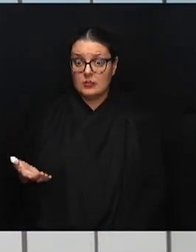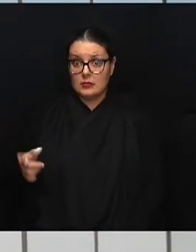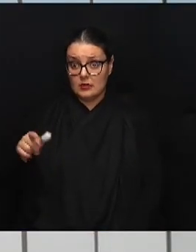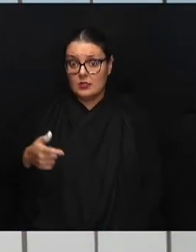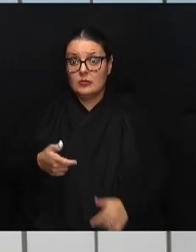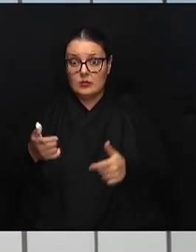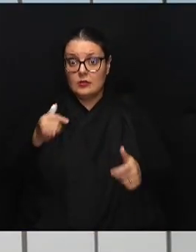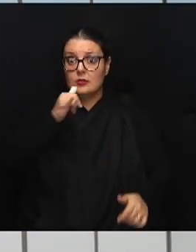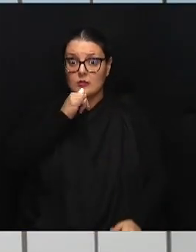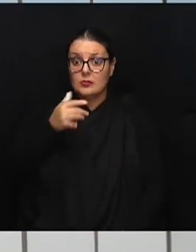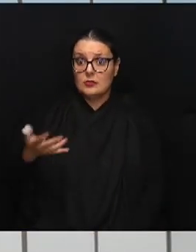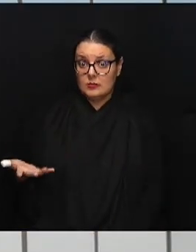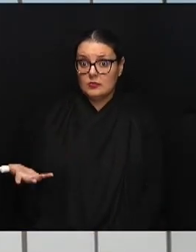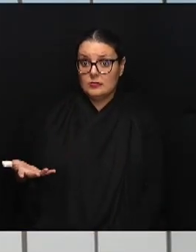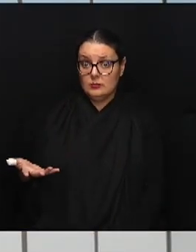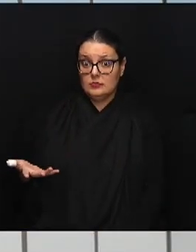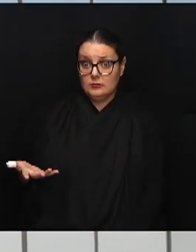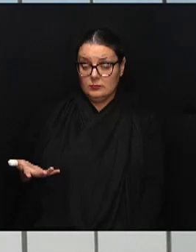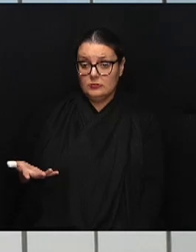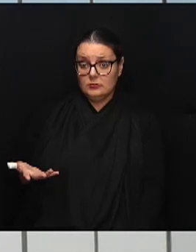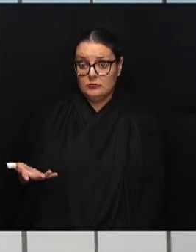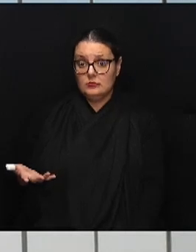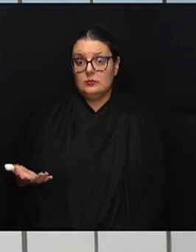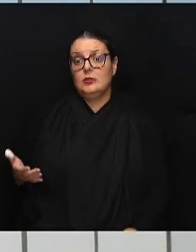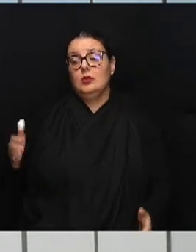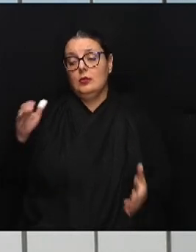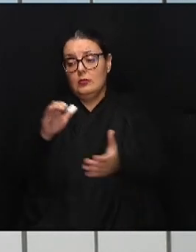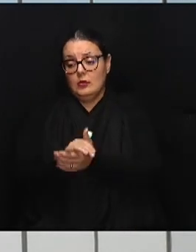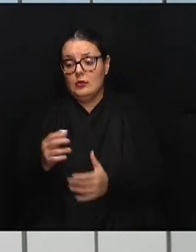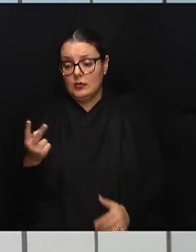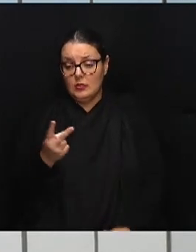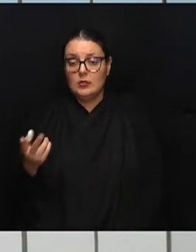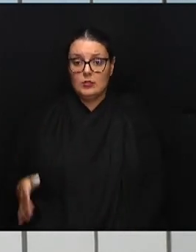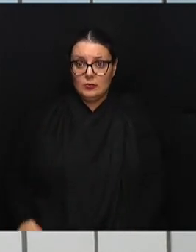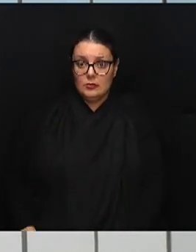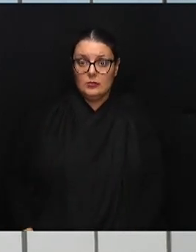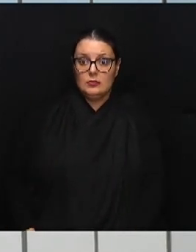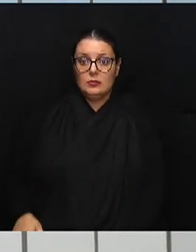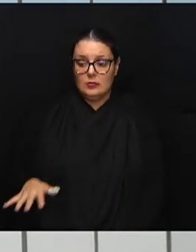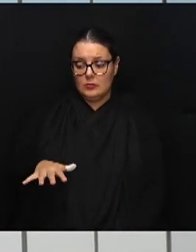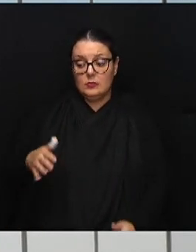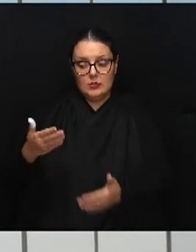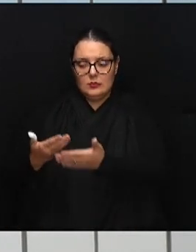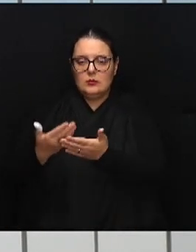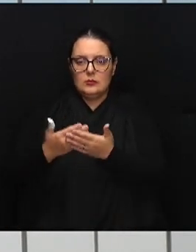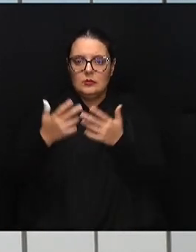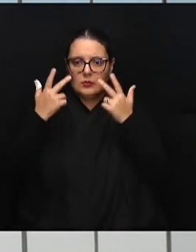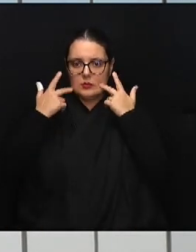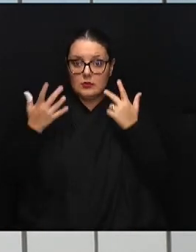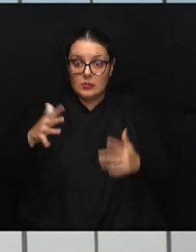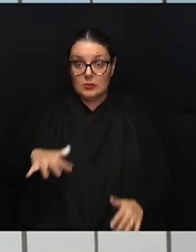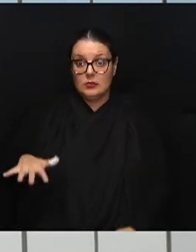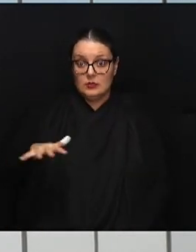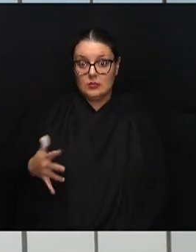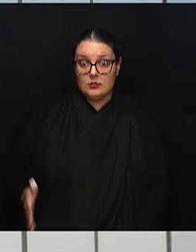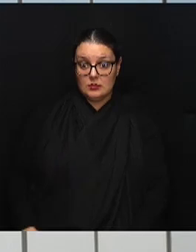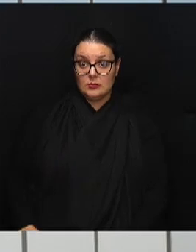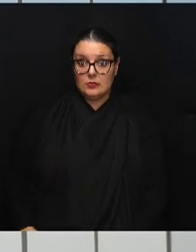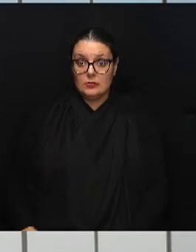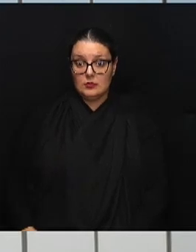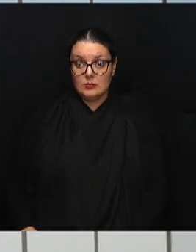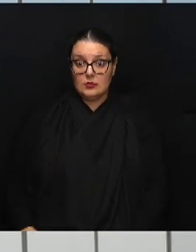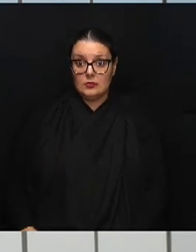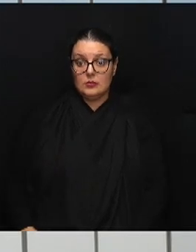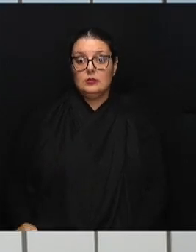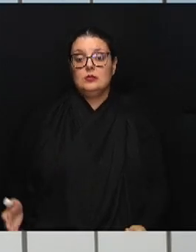exemplo em que o casal, esse é um campo de estudo comum, né, nessa área, que é o casal, ao